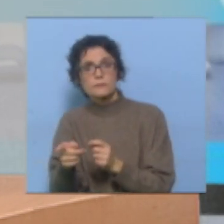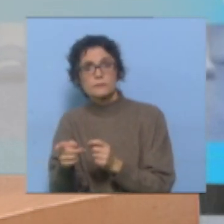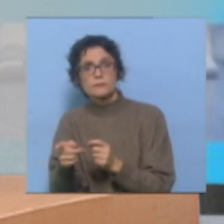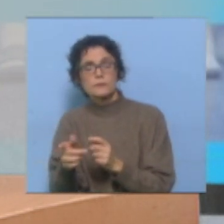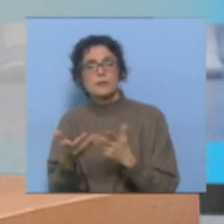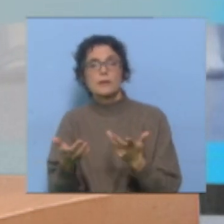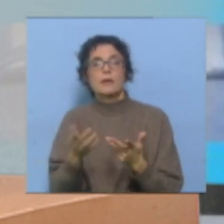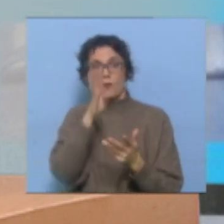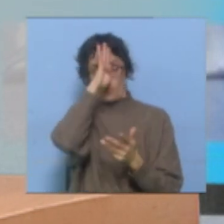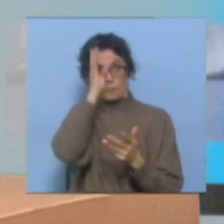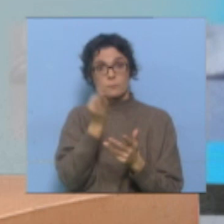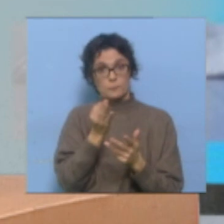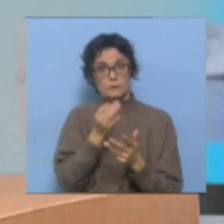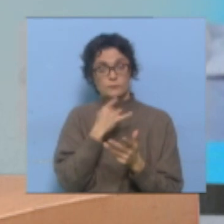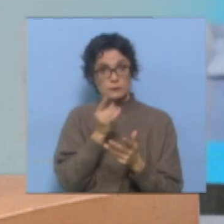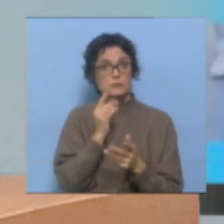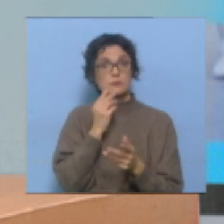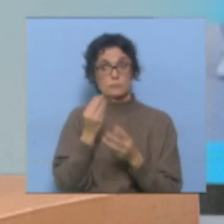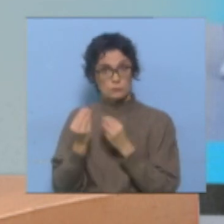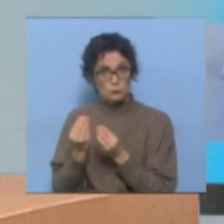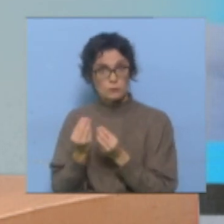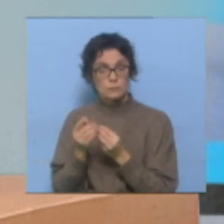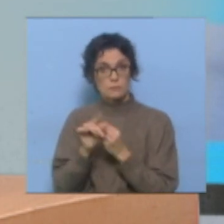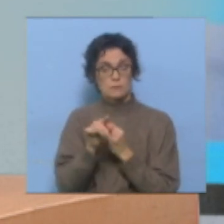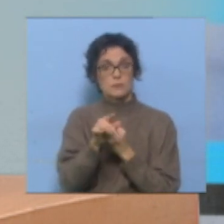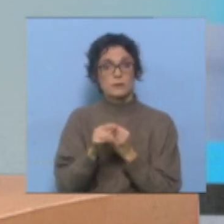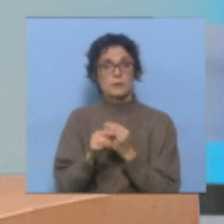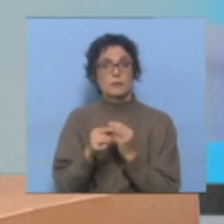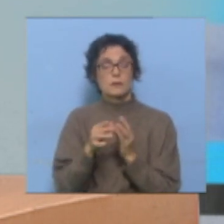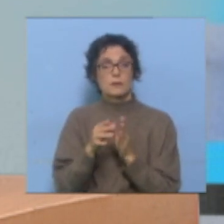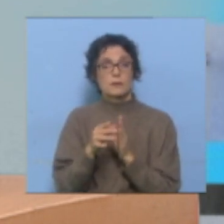há 2 anos, 2016, quando o Papa